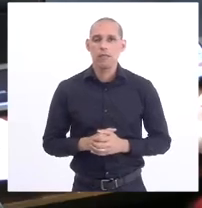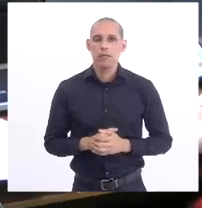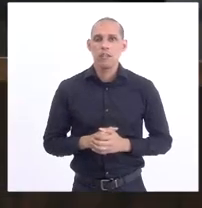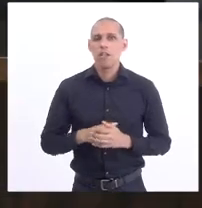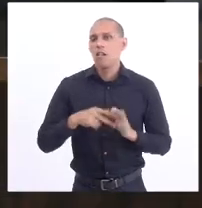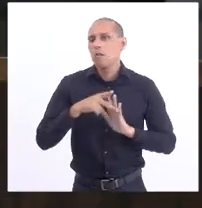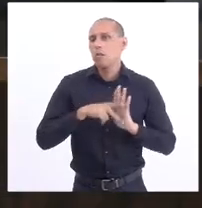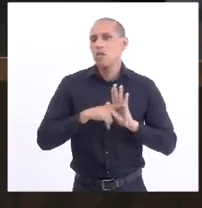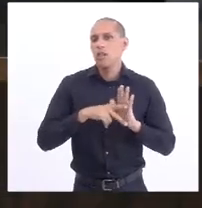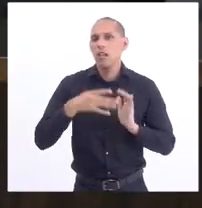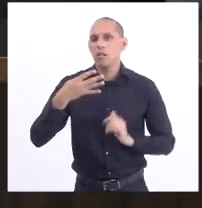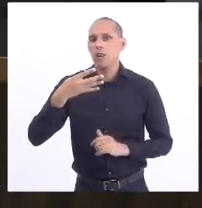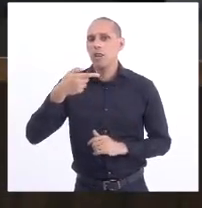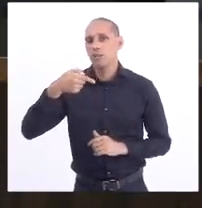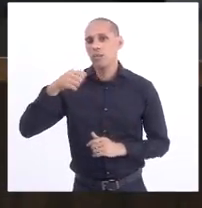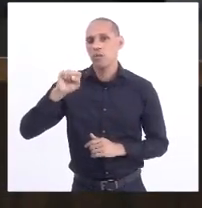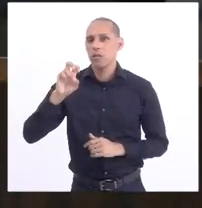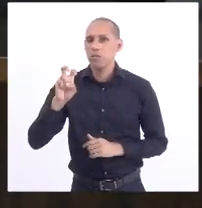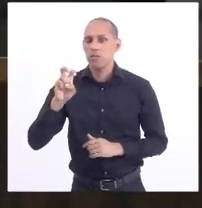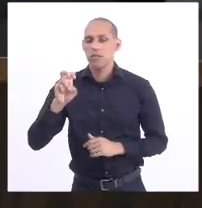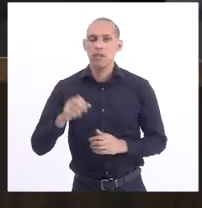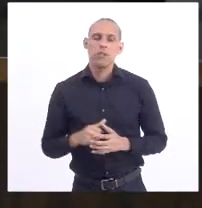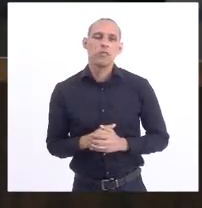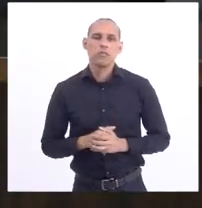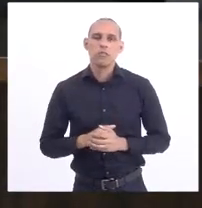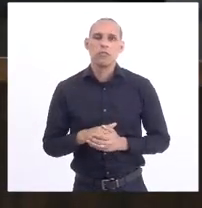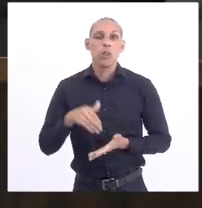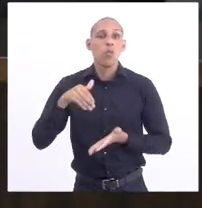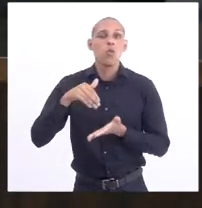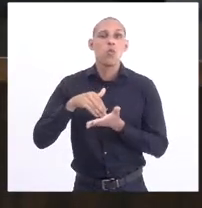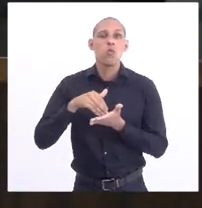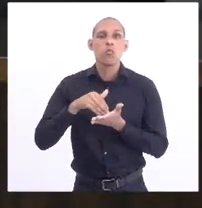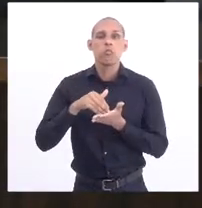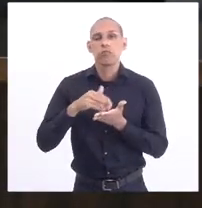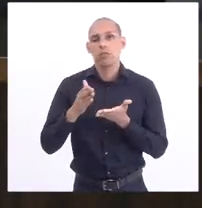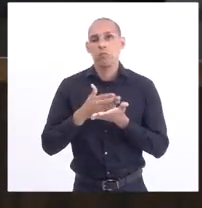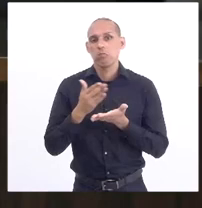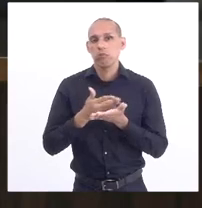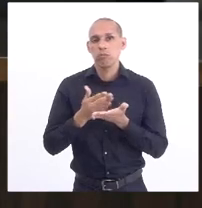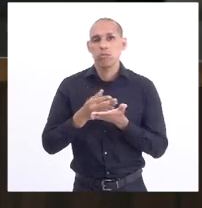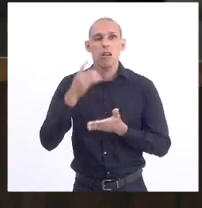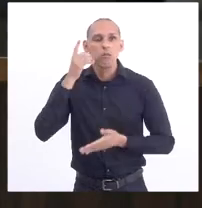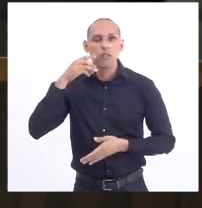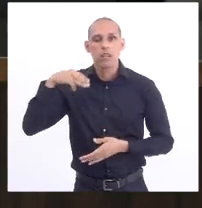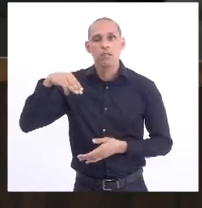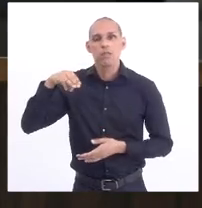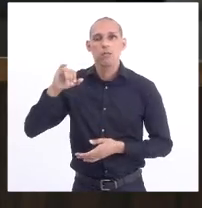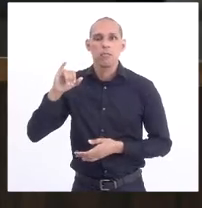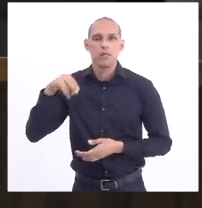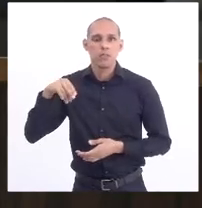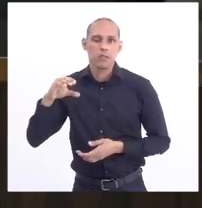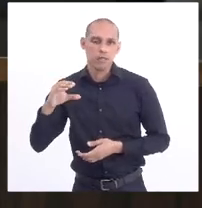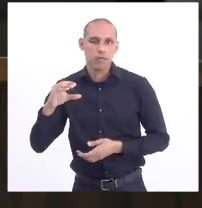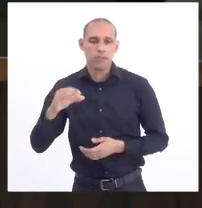Projeto 4785. Última página, deputado Carlos Mink.